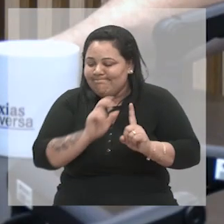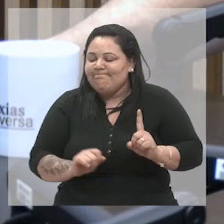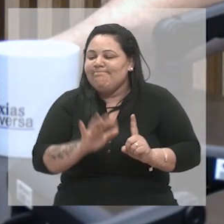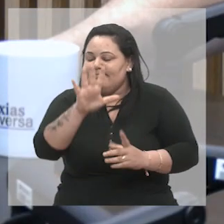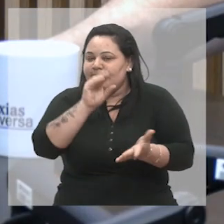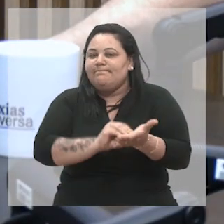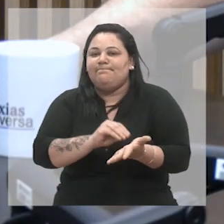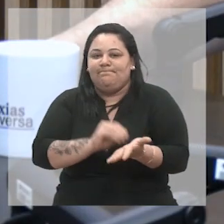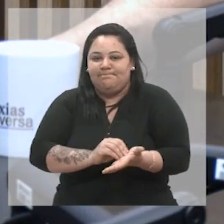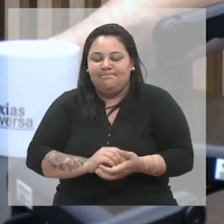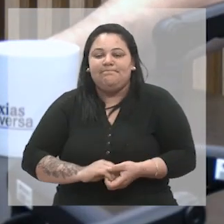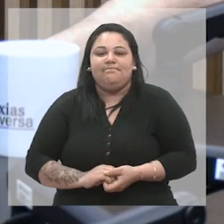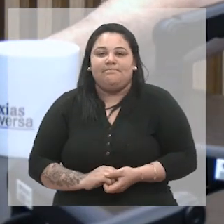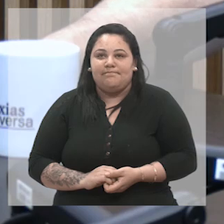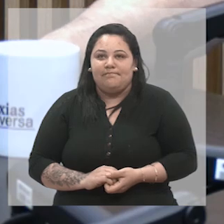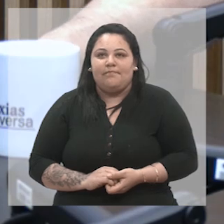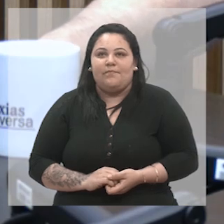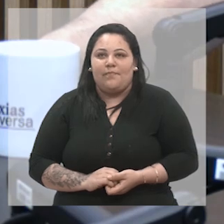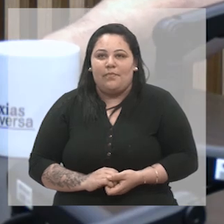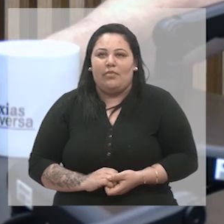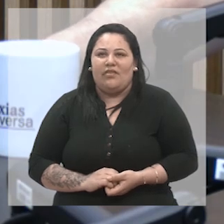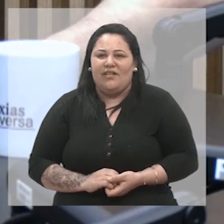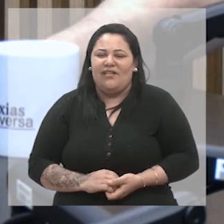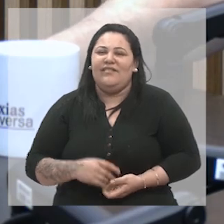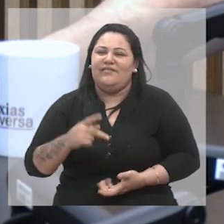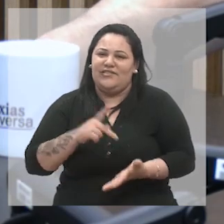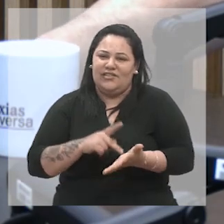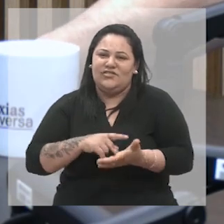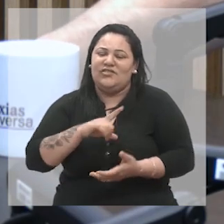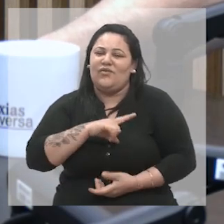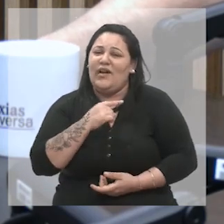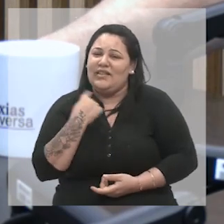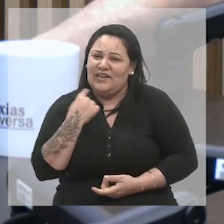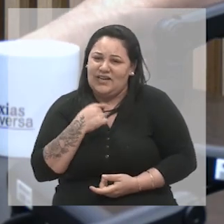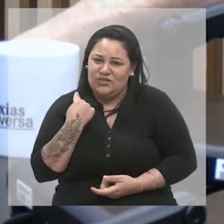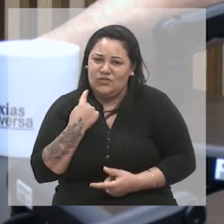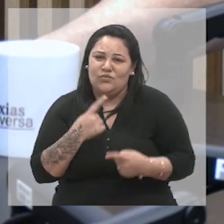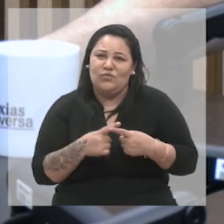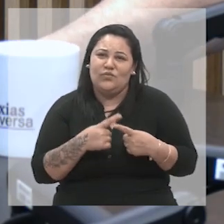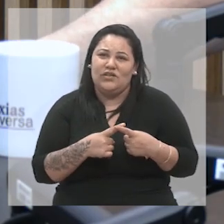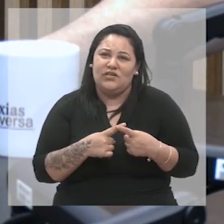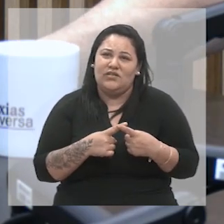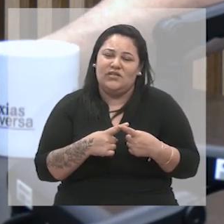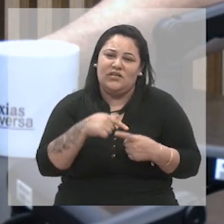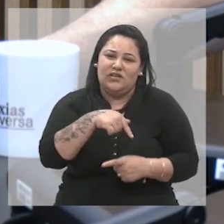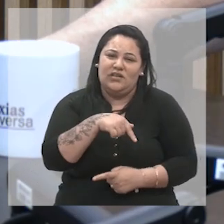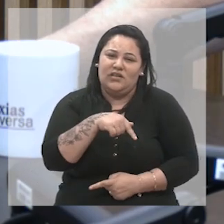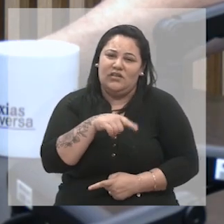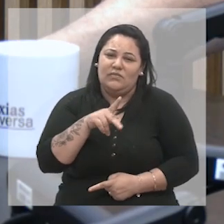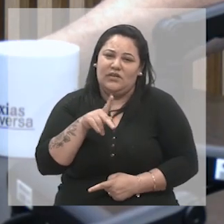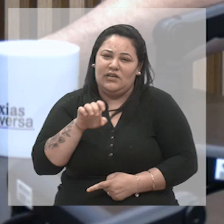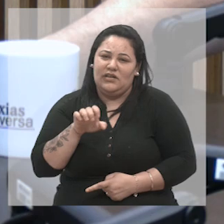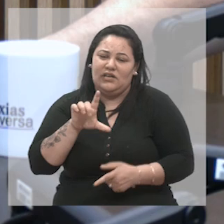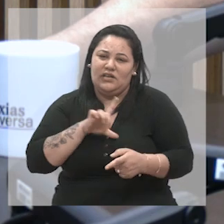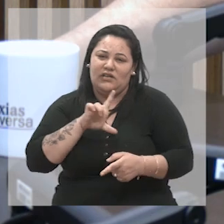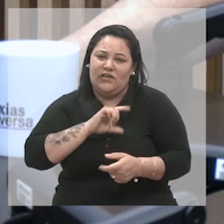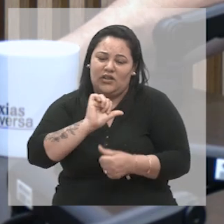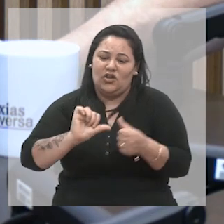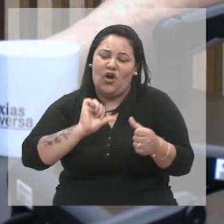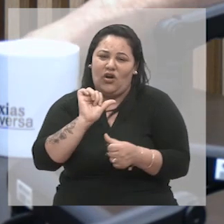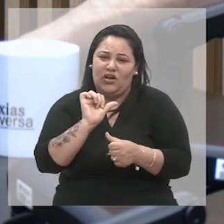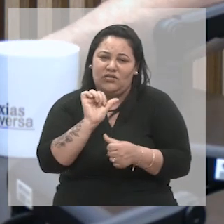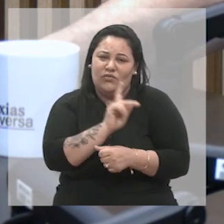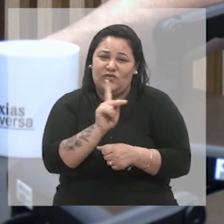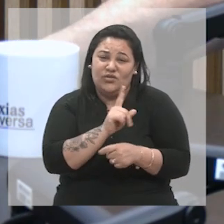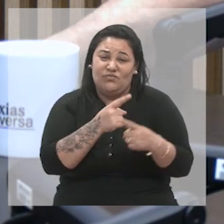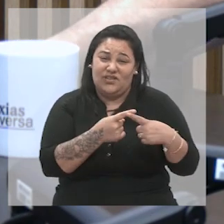valorização. Valorização, também, né? Houve um retrocesso muito grande quando houve o QPE, a mudança dos professores, porque